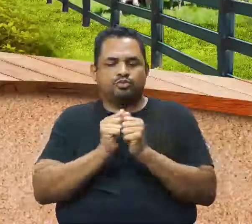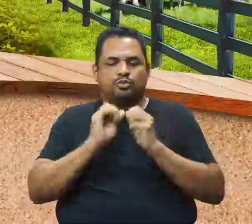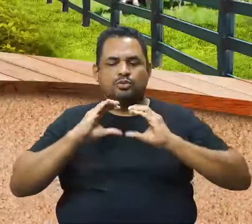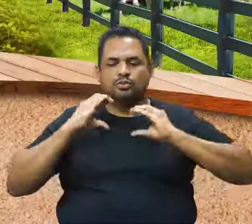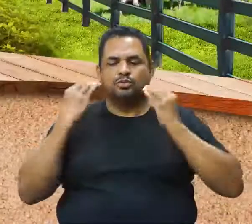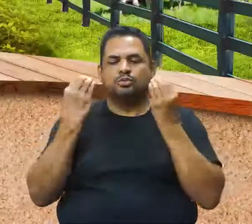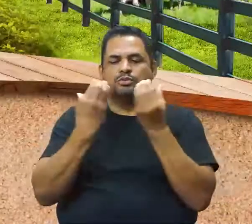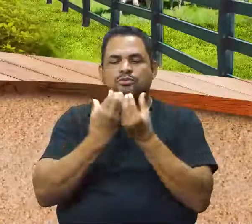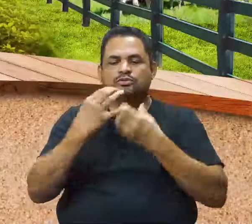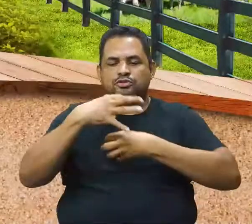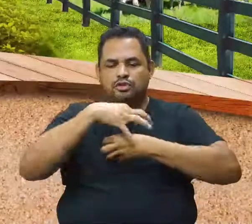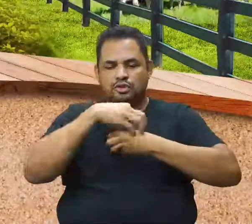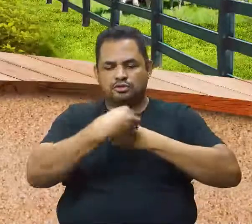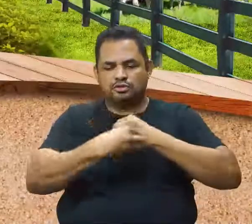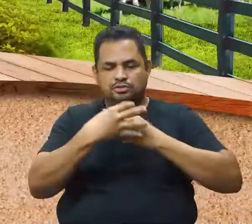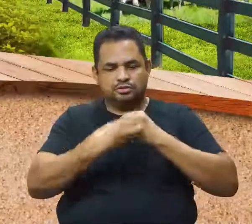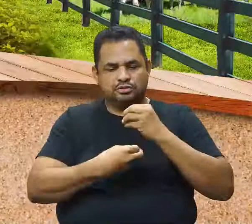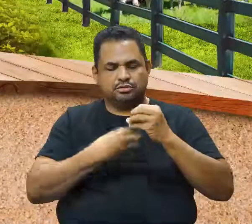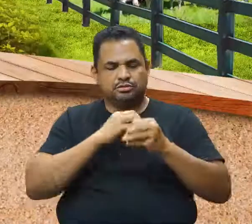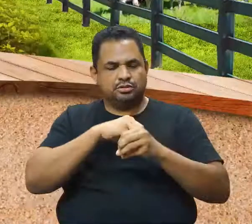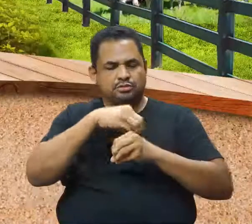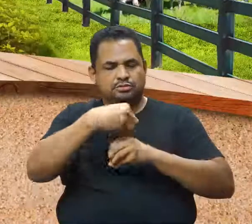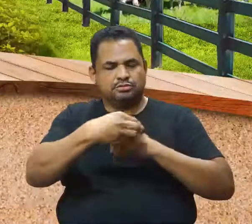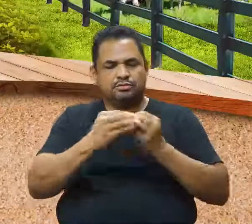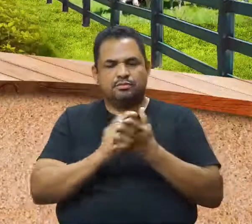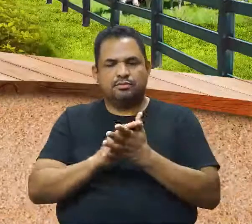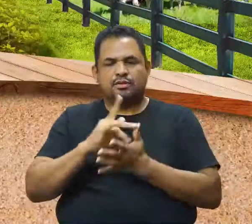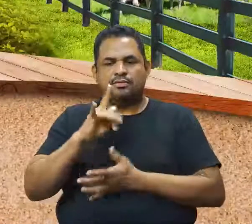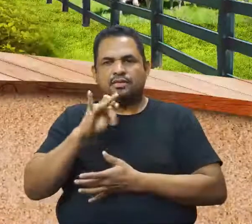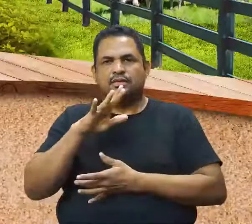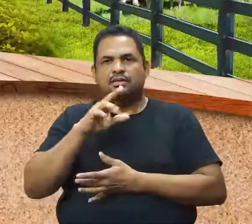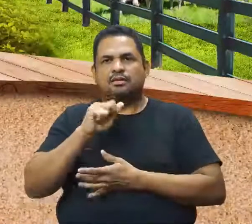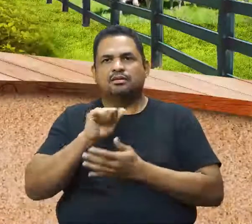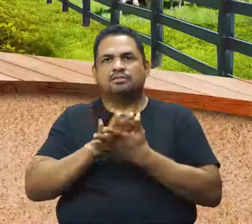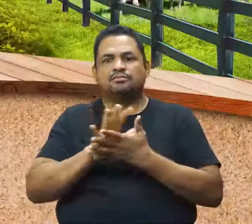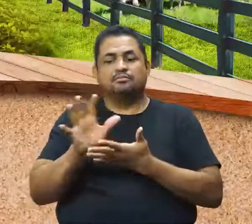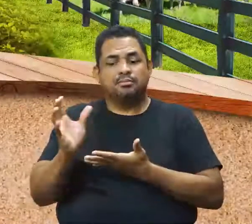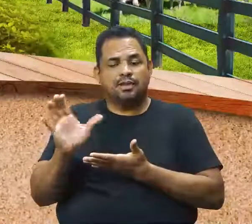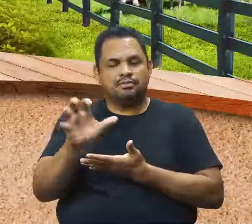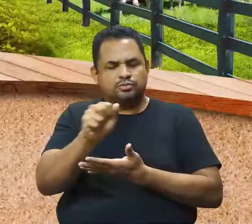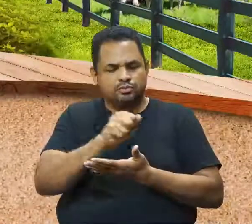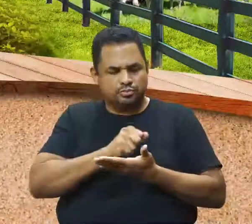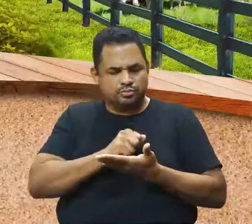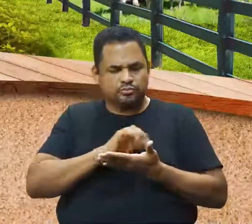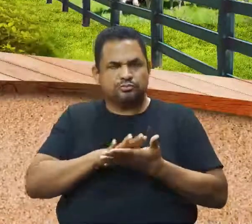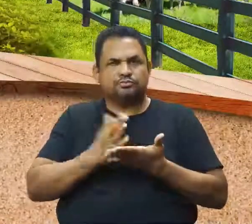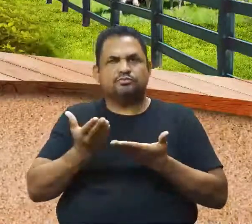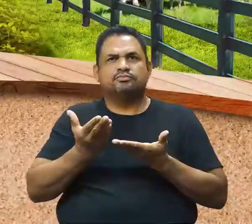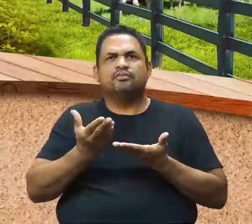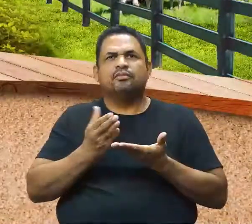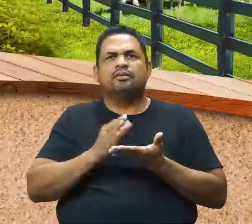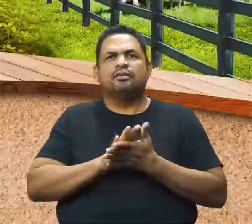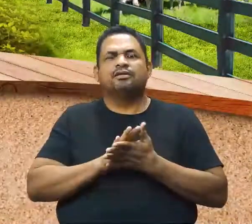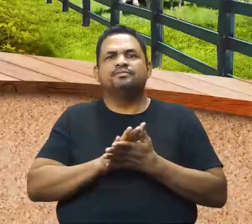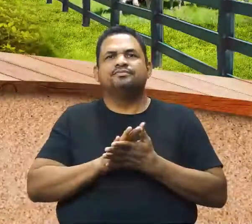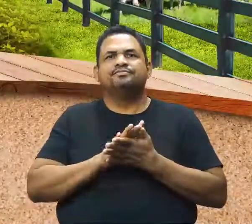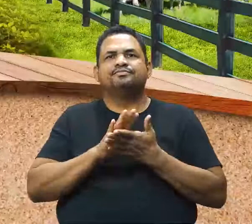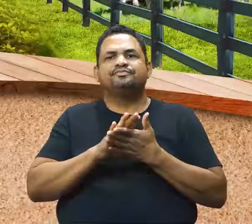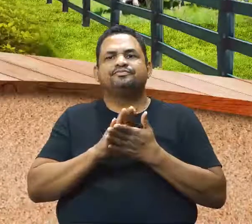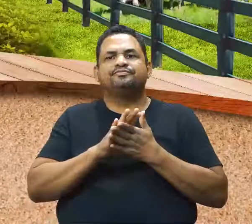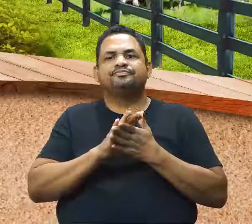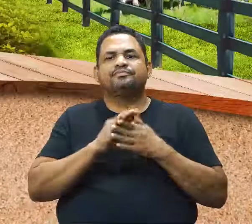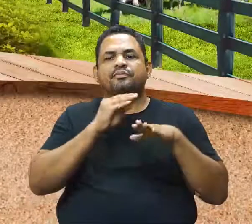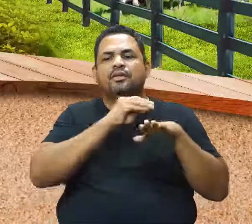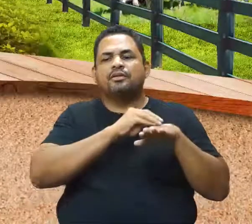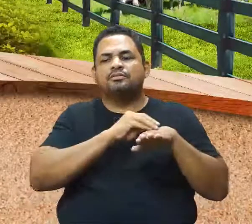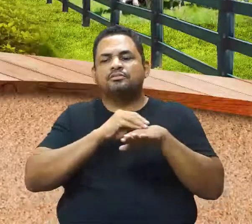realizar a despolpa da pitaia, que aí ele pega todas essas polpas e manda para a indústria de